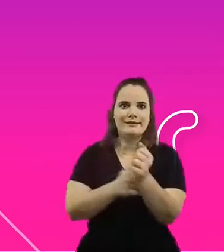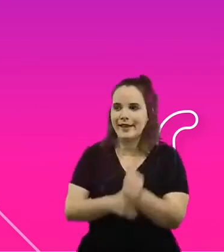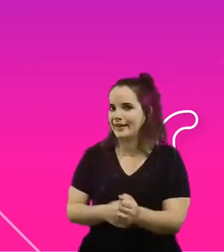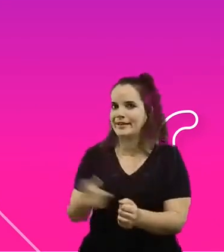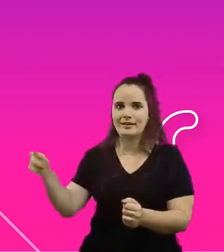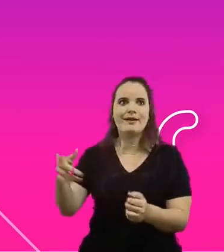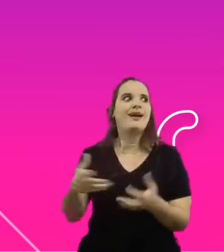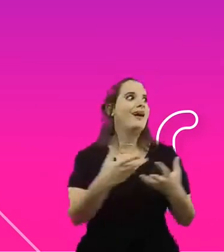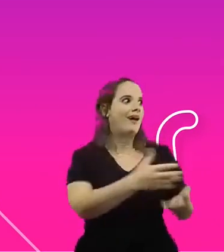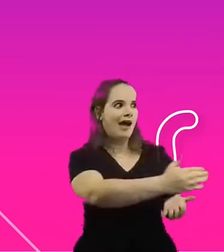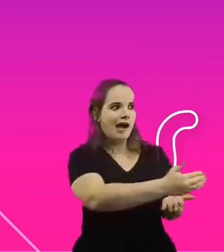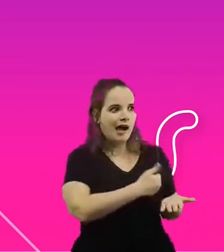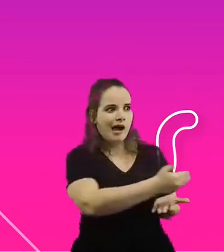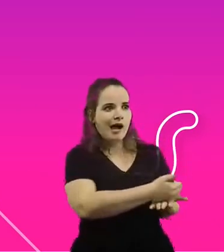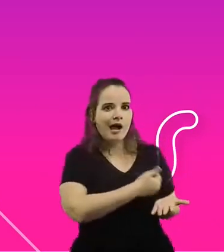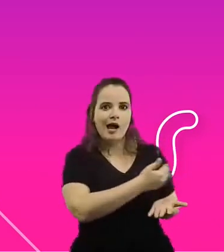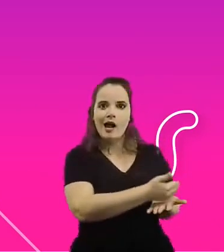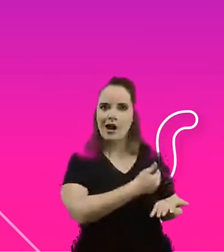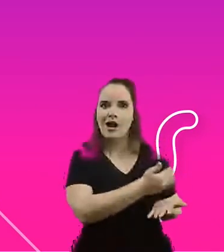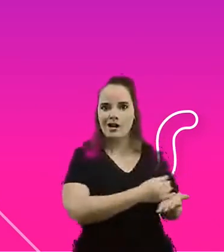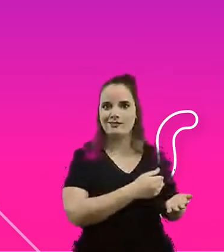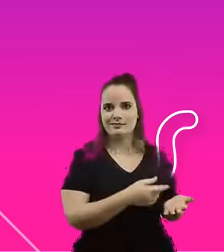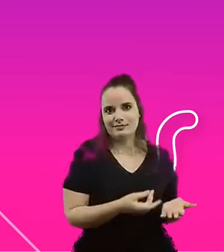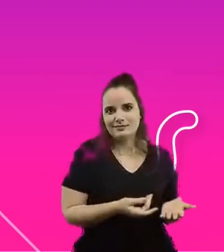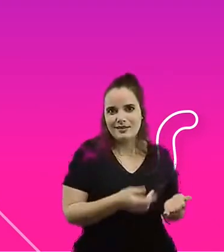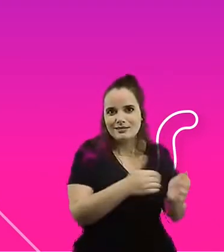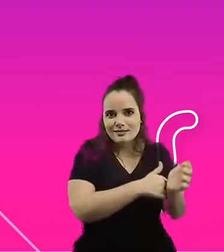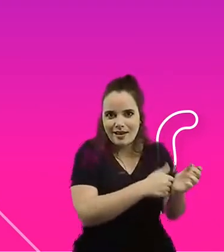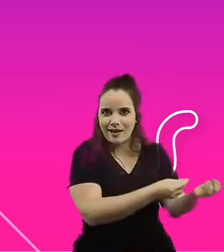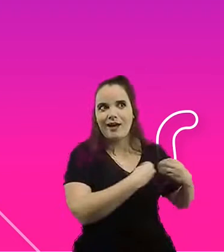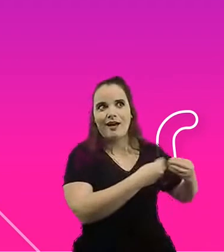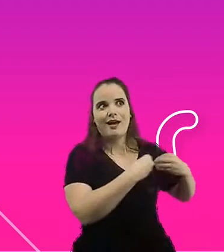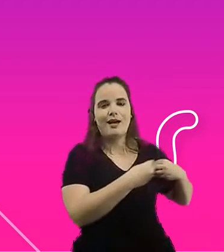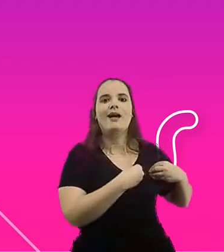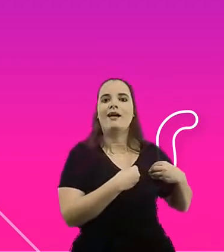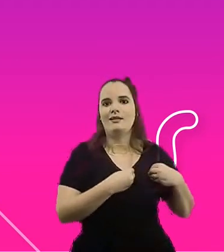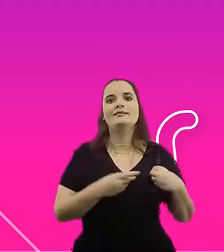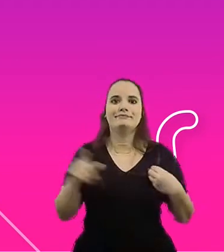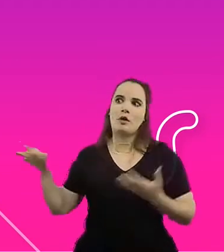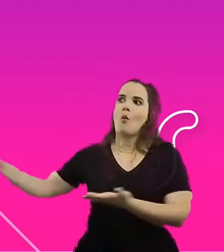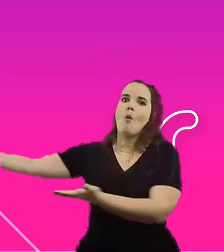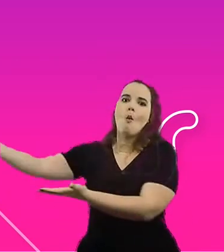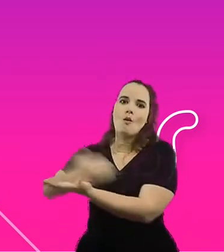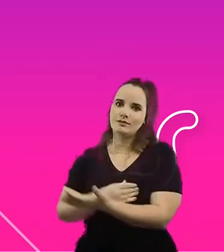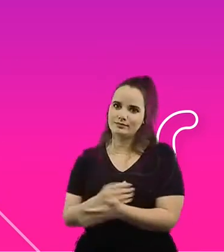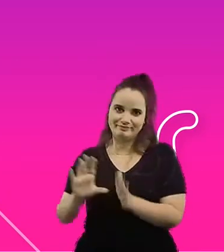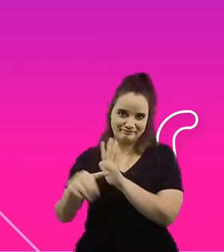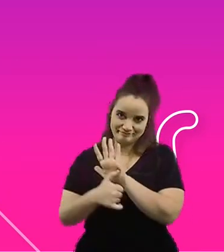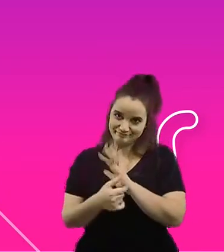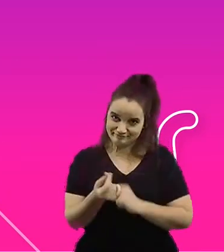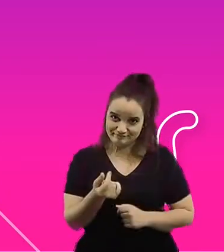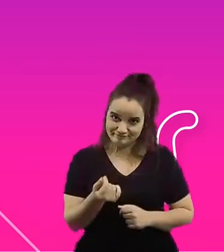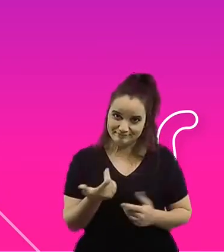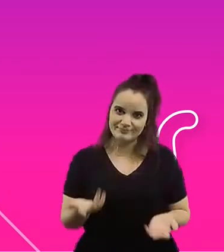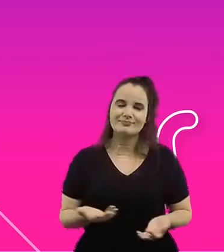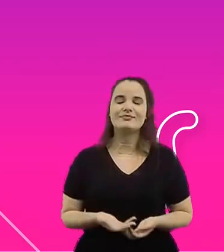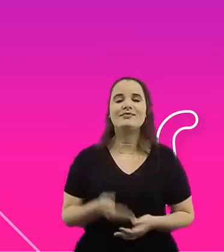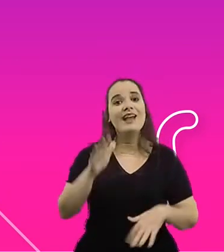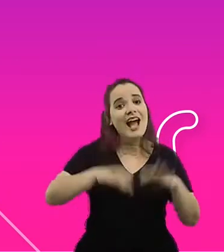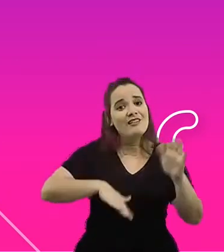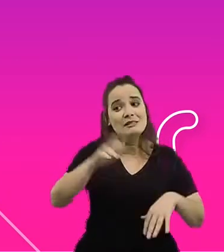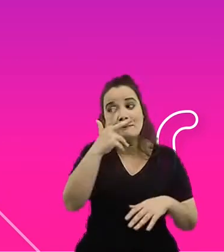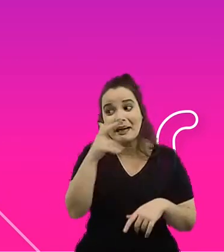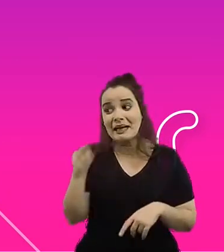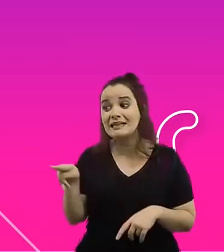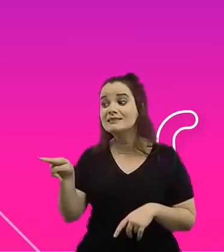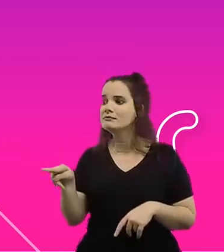e consequentemente, tiveram perdas financeiras. Né? Então, às vezes a coisa até parece legítima, às vezes até parece